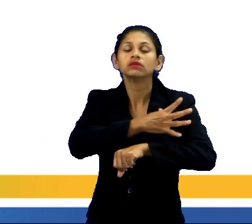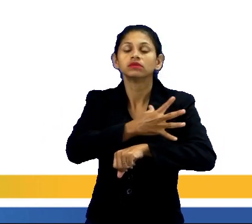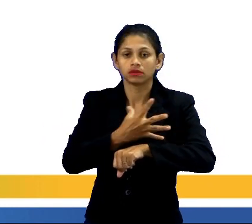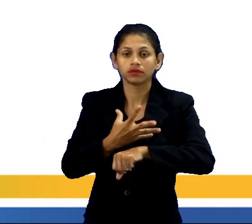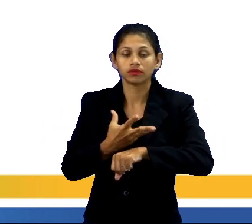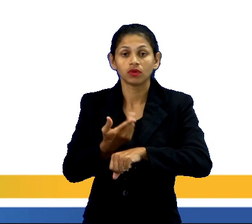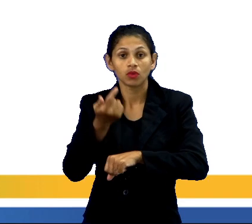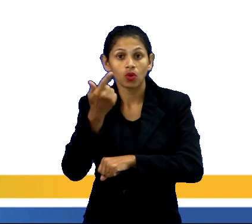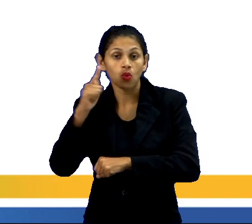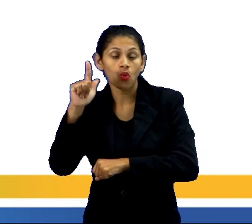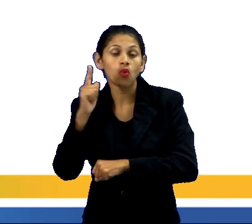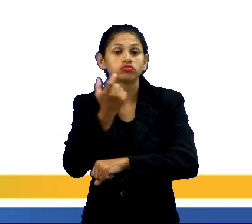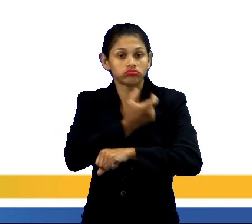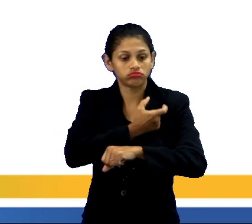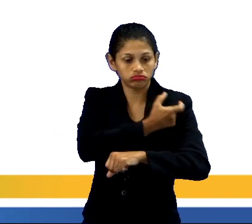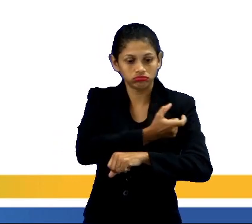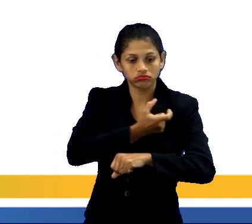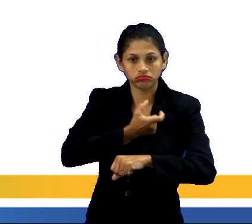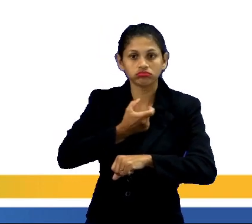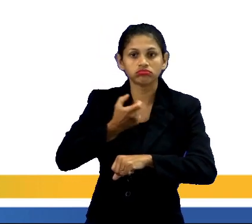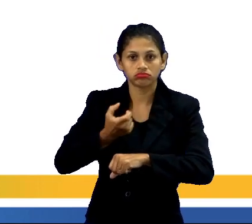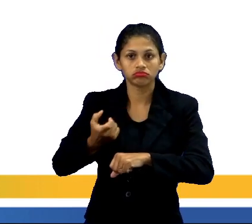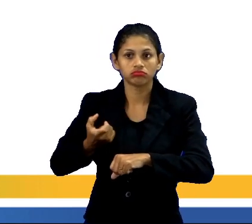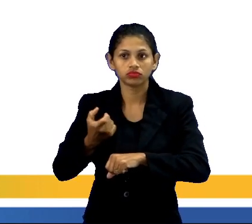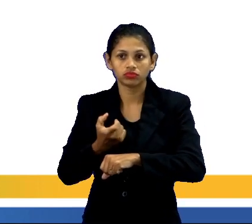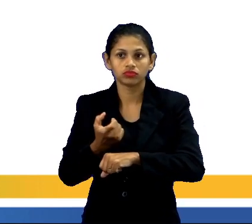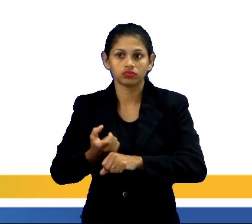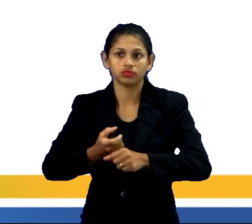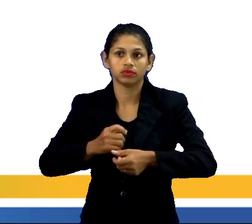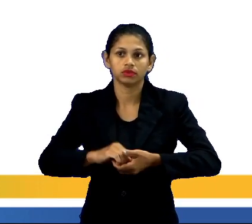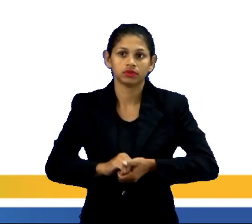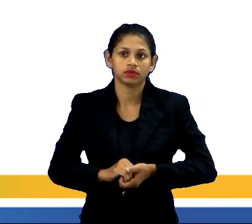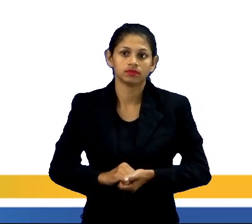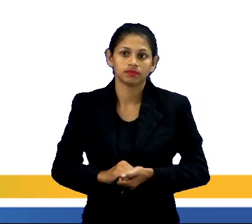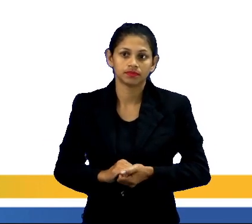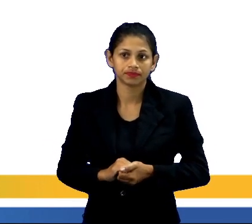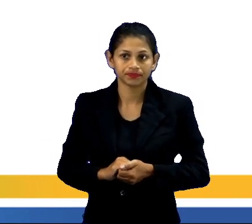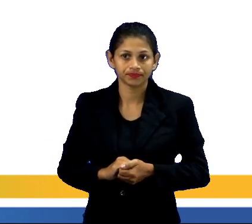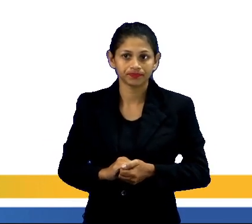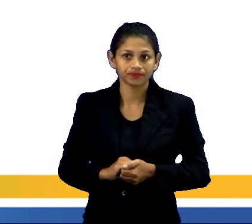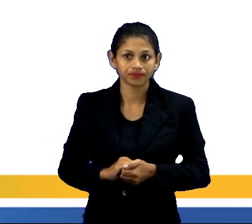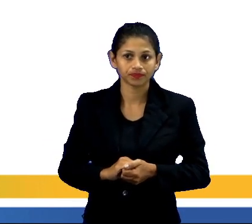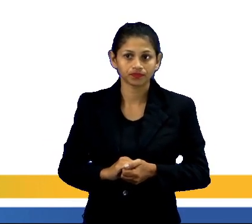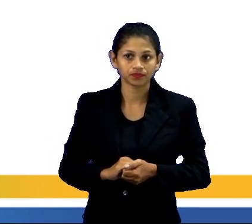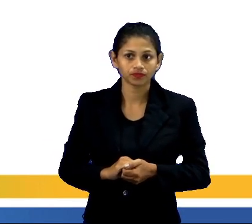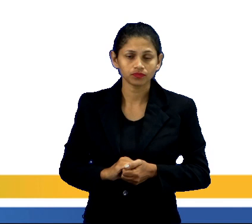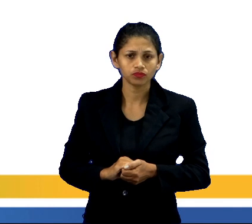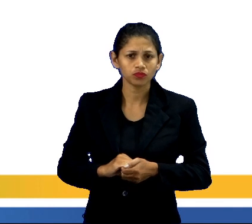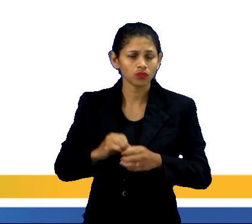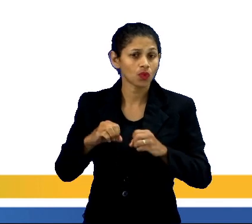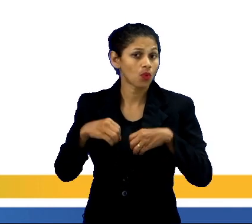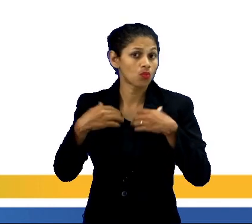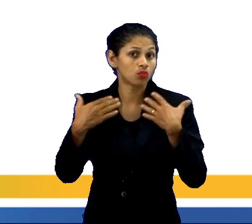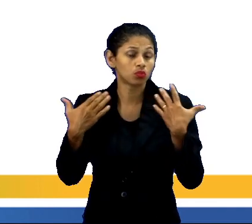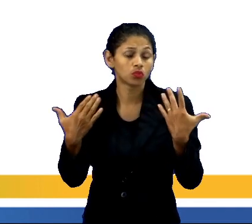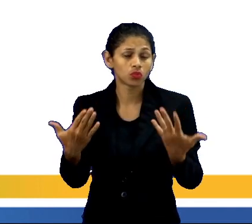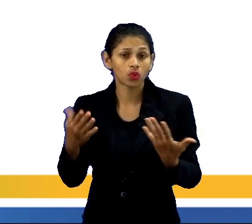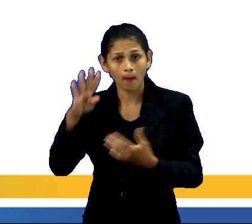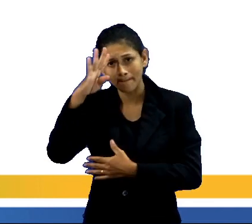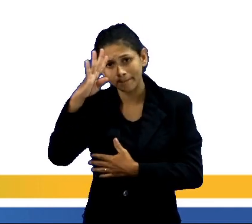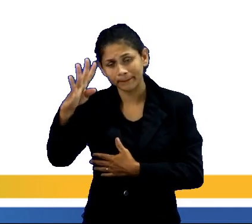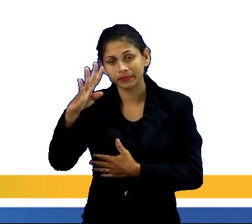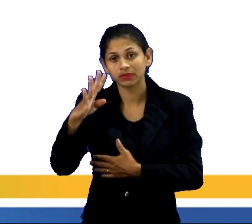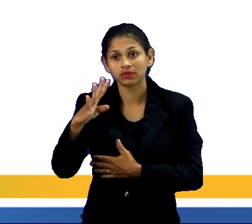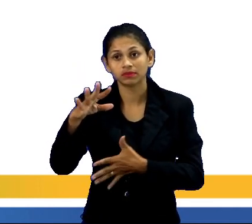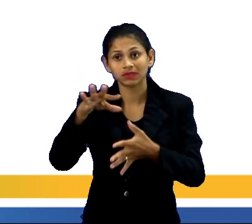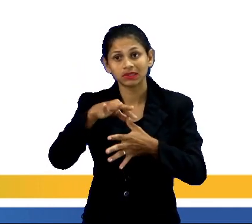uma colonização no fígado, formando uma metástase plena. Quais são as principais causas